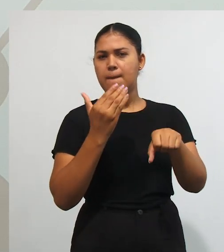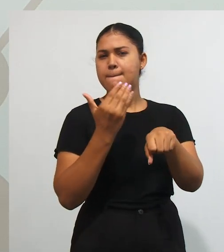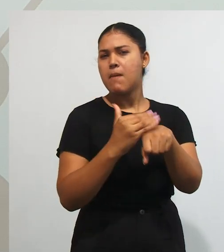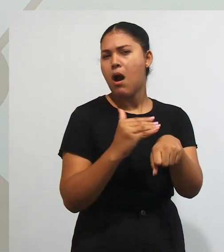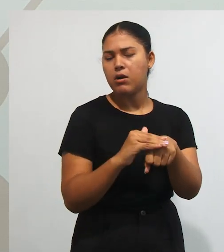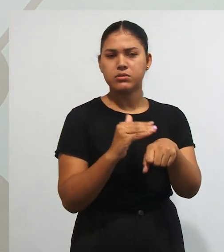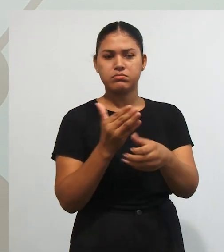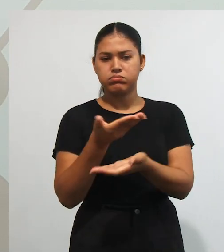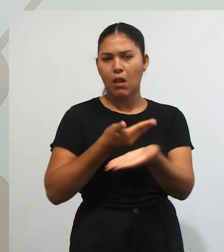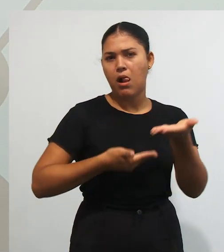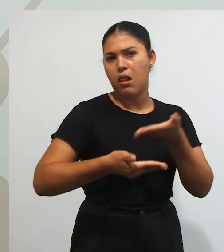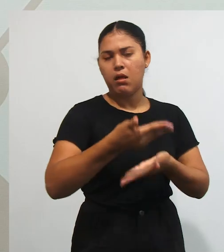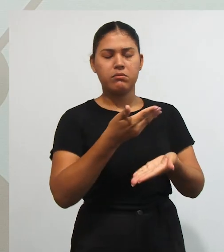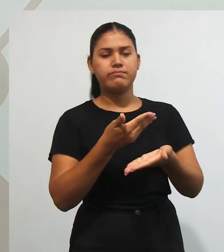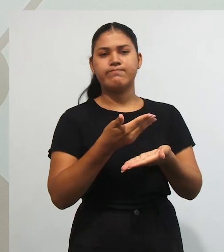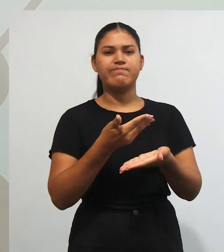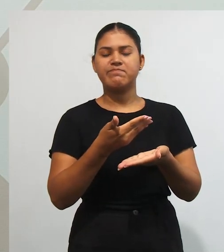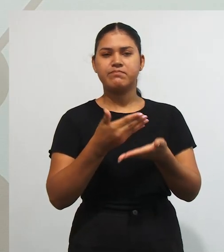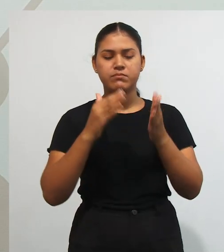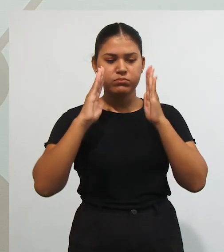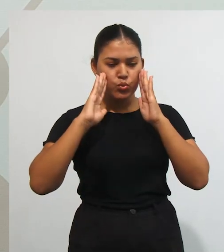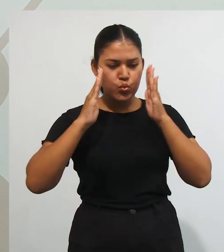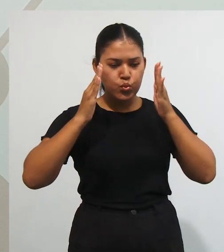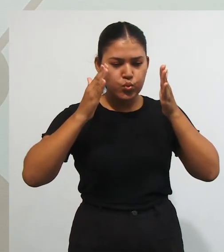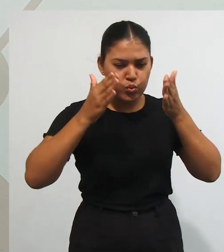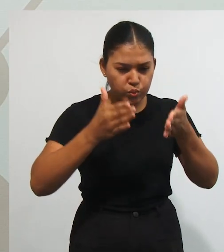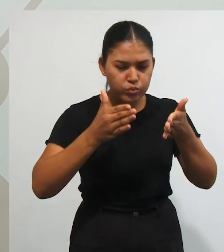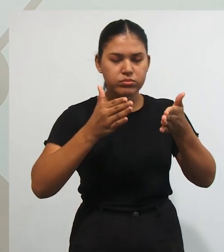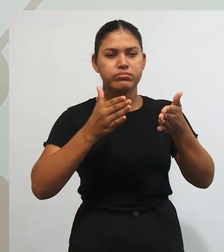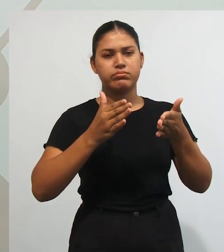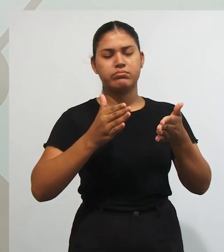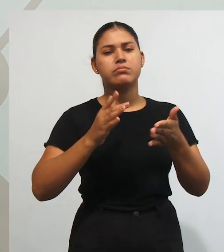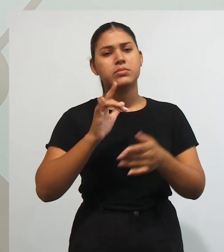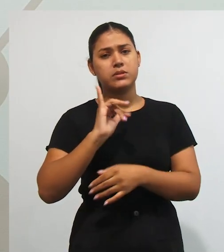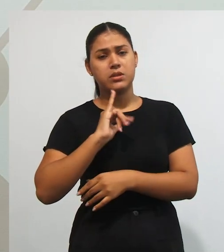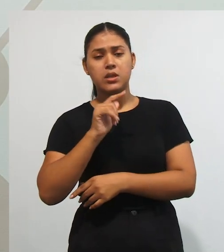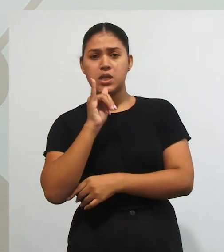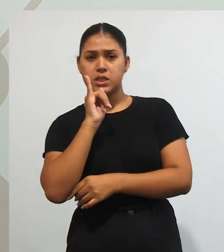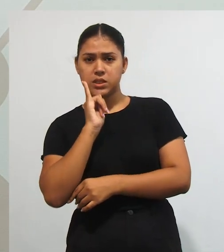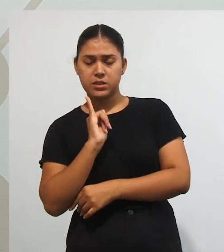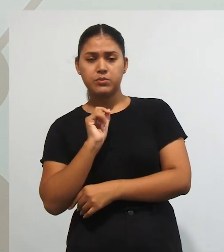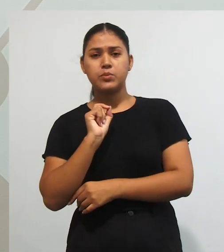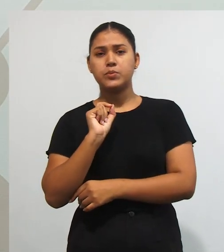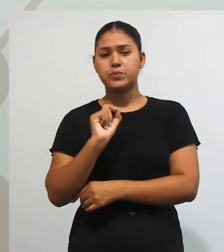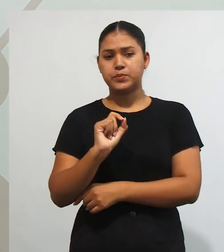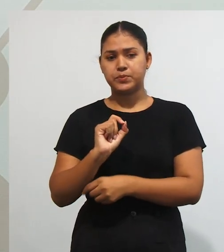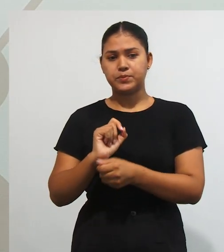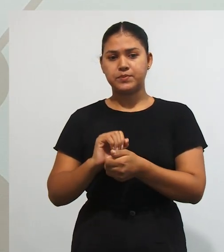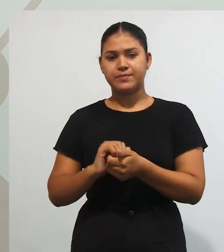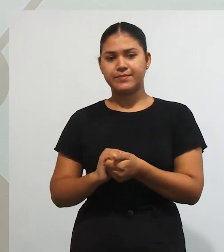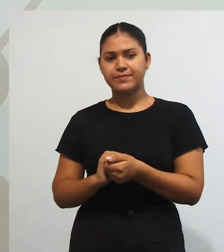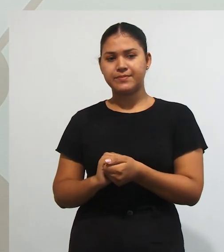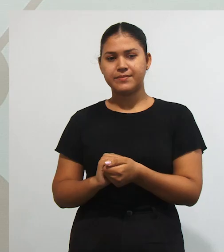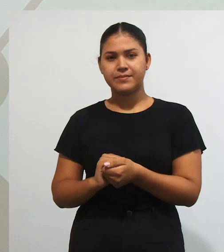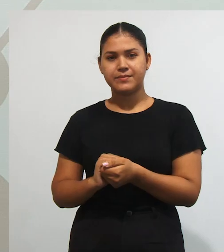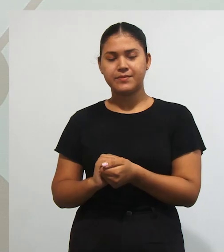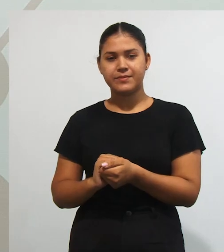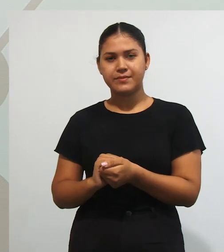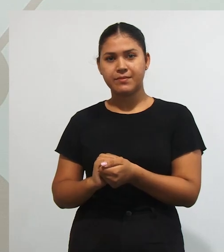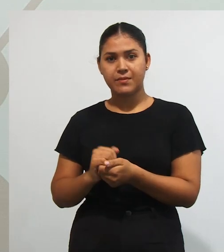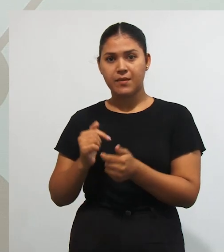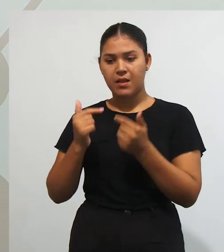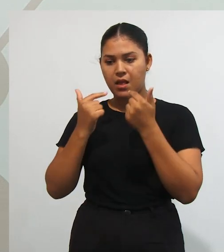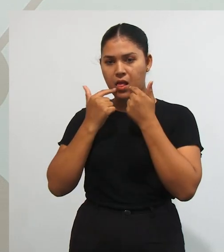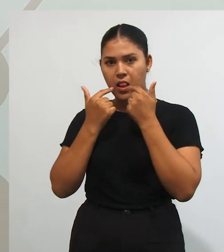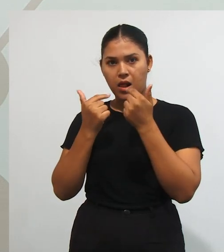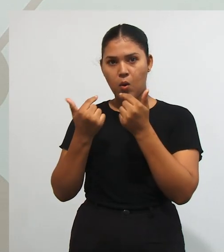comunicação, né? É uma visão muito estreita da linguagem. Nós temos aqui, por exemplo, a linguagem